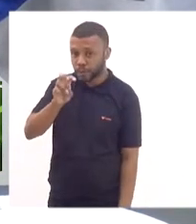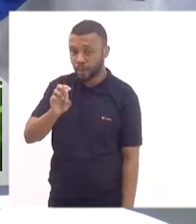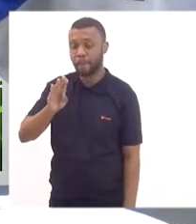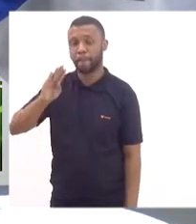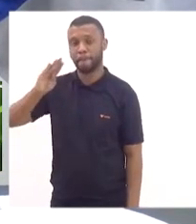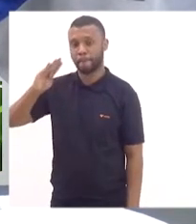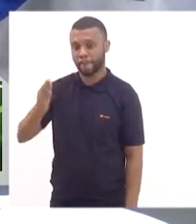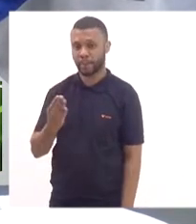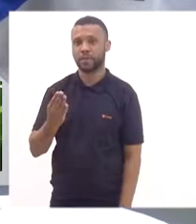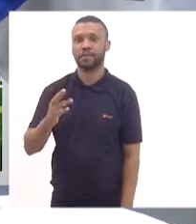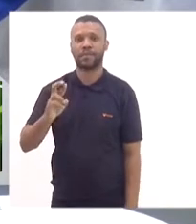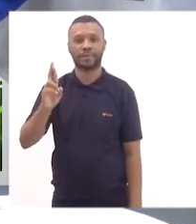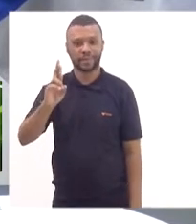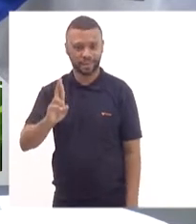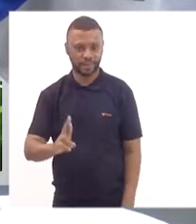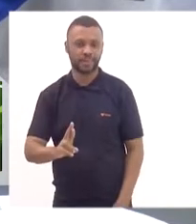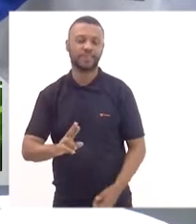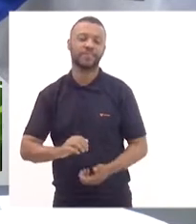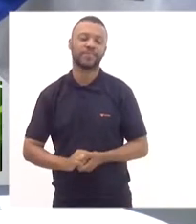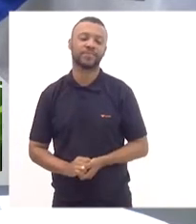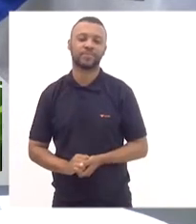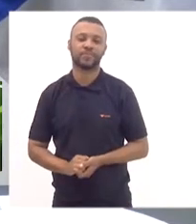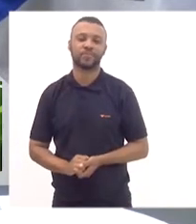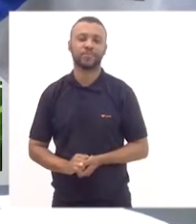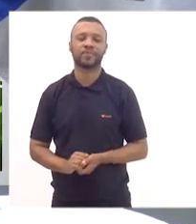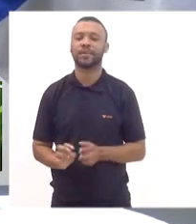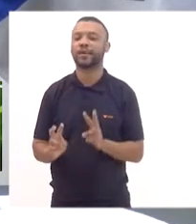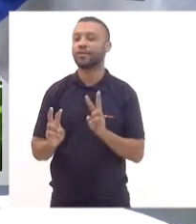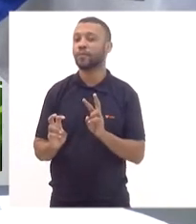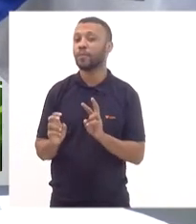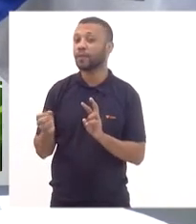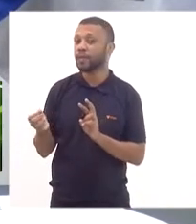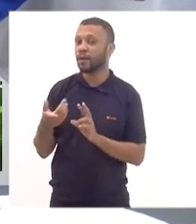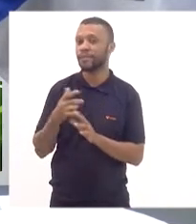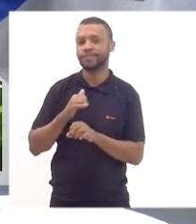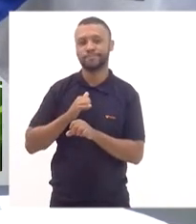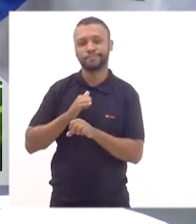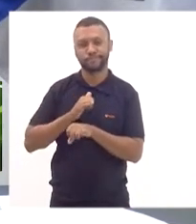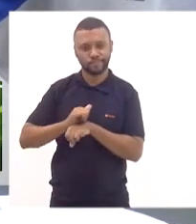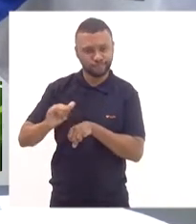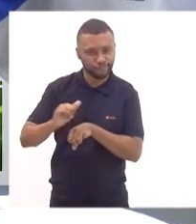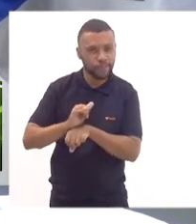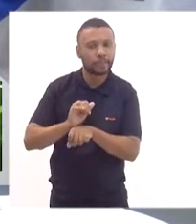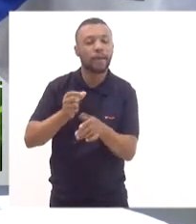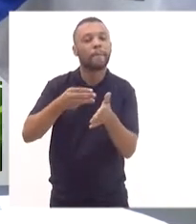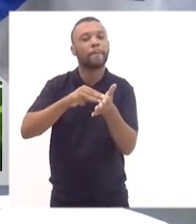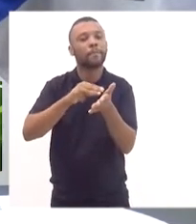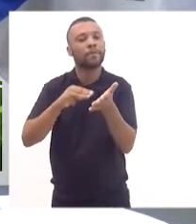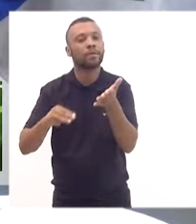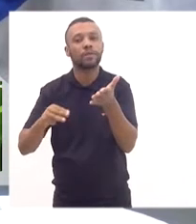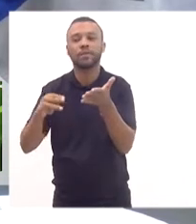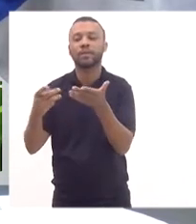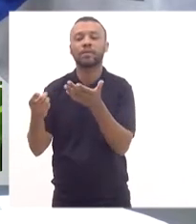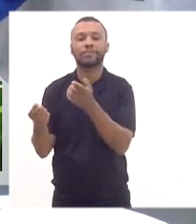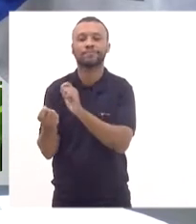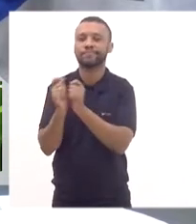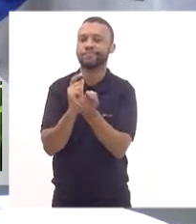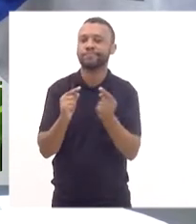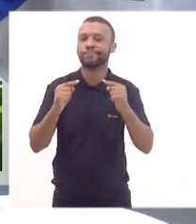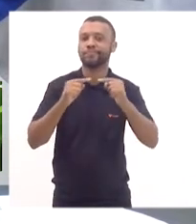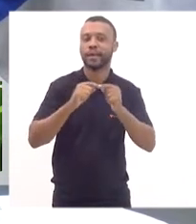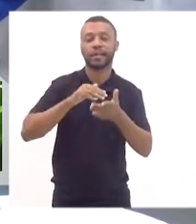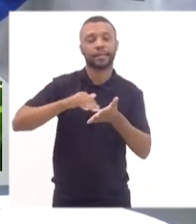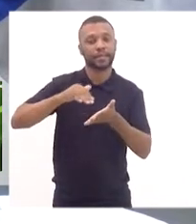bilhões de reais, consoante a nova metodologia adotada pela Secretaria de Fazenda, de